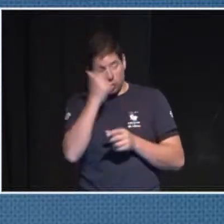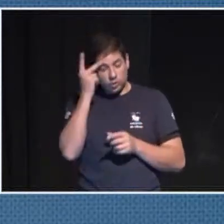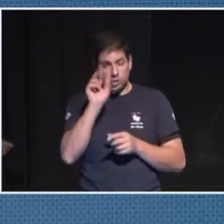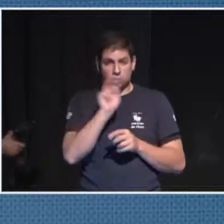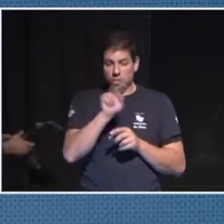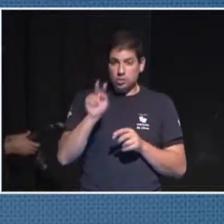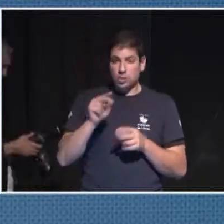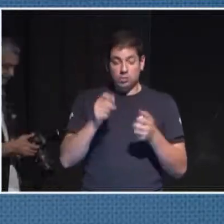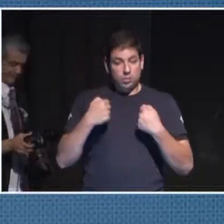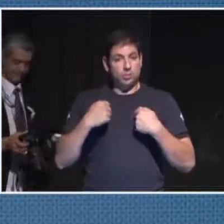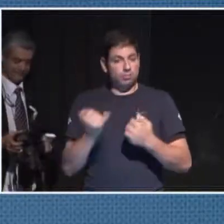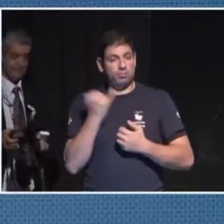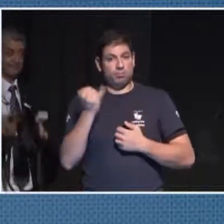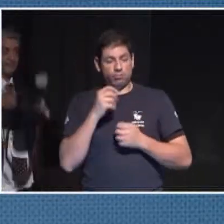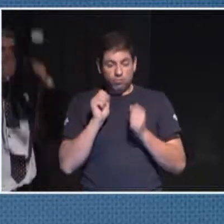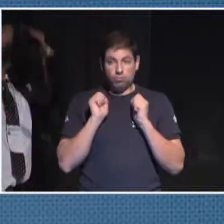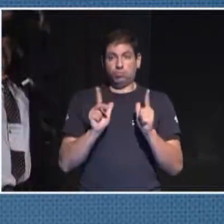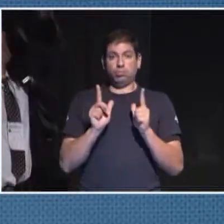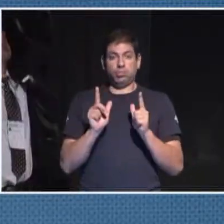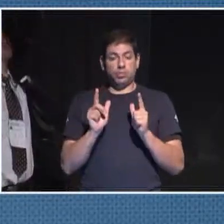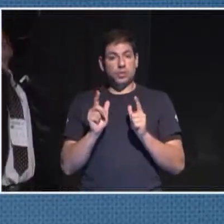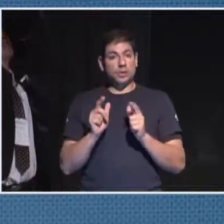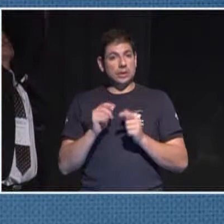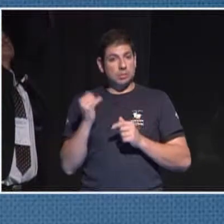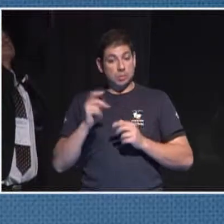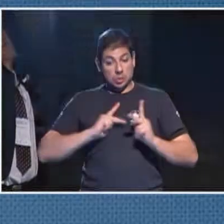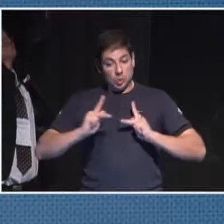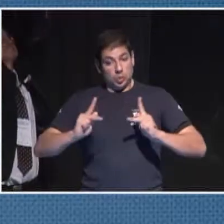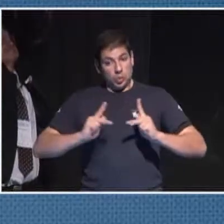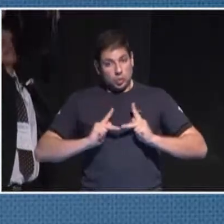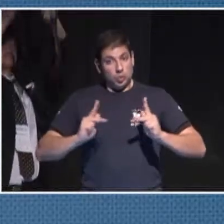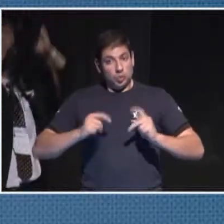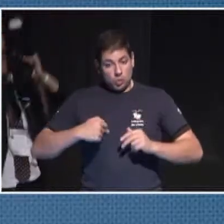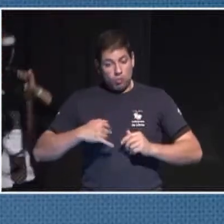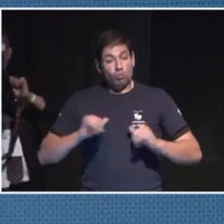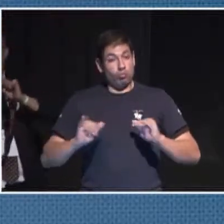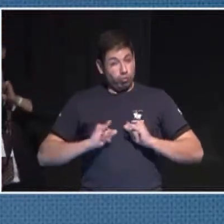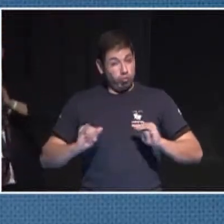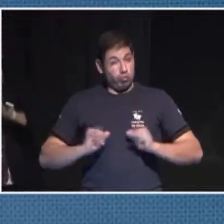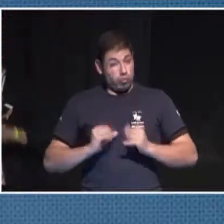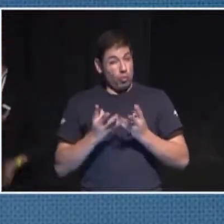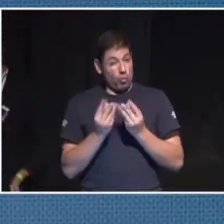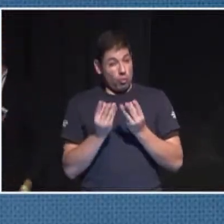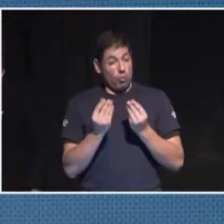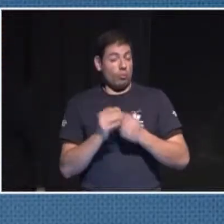precisamos nos atentar para o acometimento pulmonar na esclerose sistêmica.